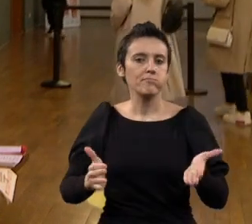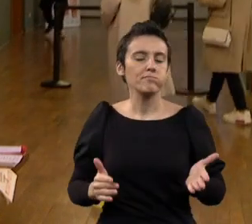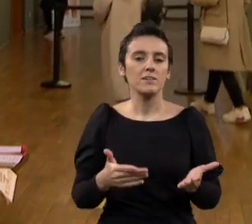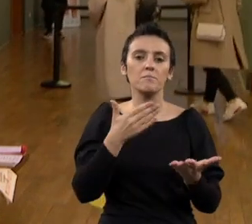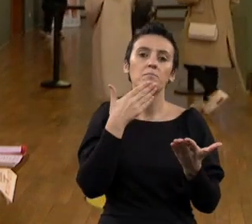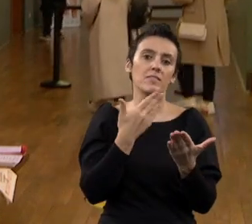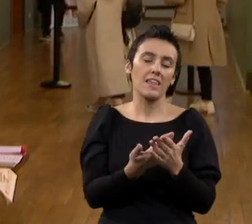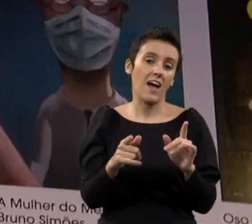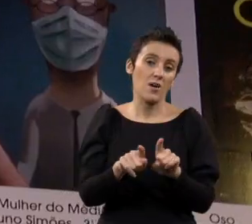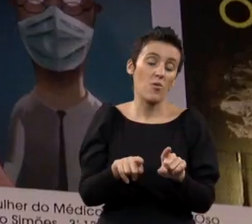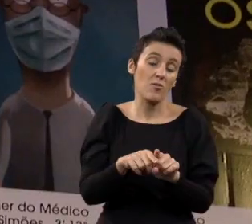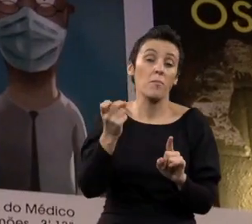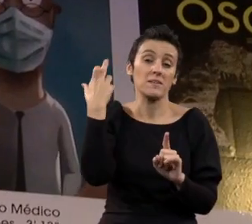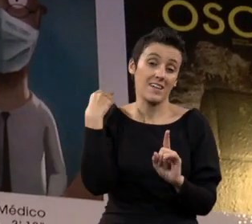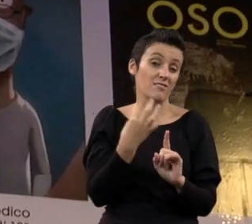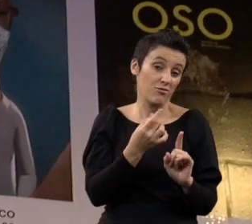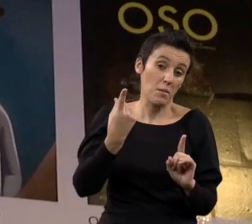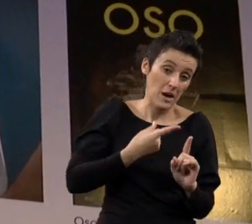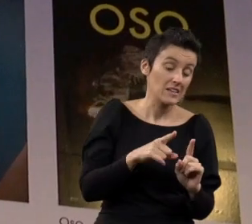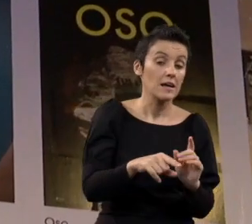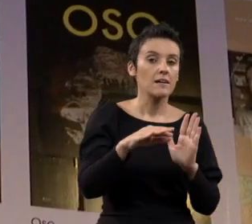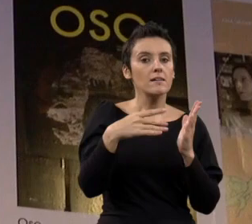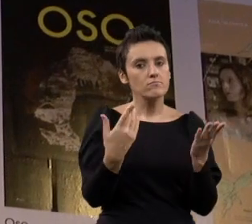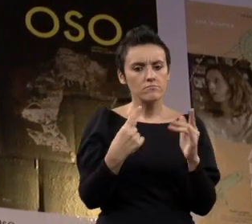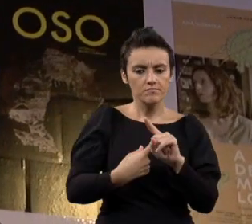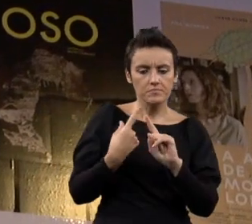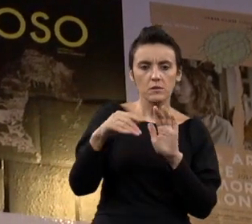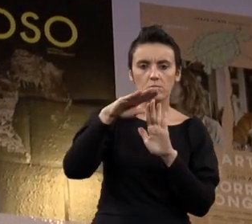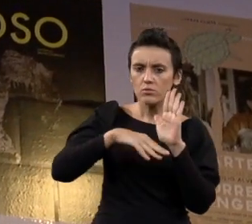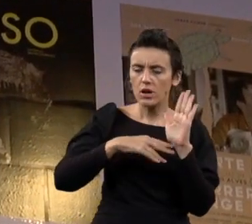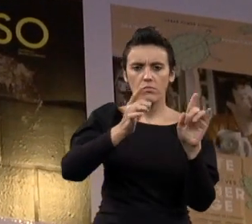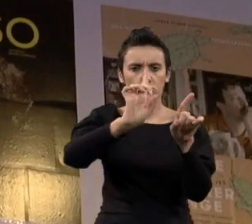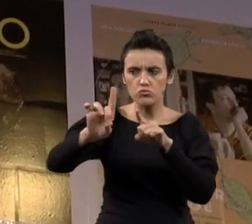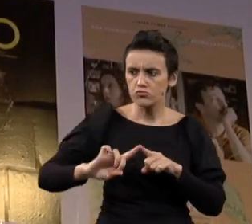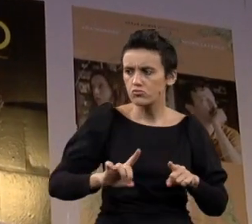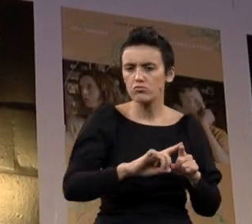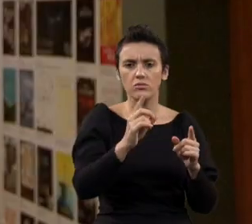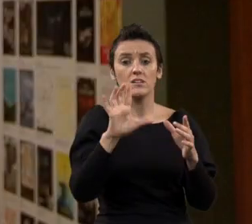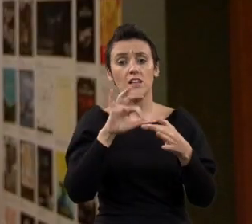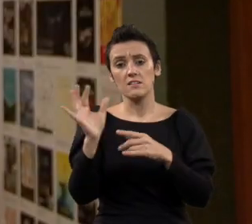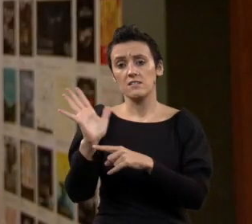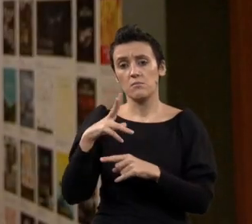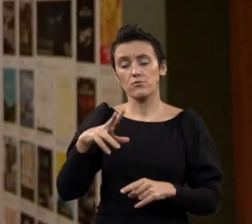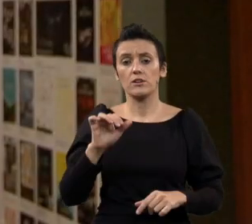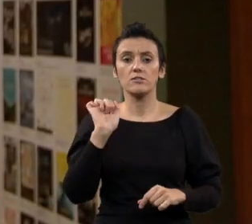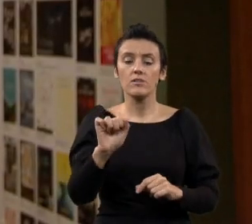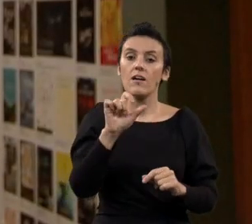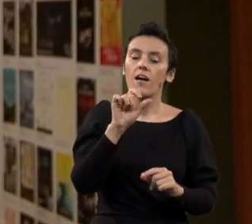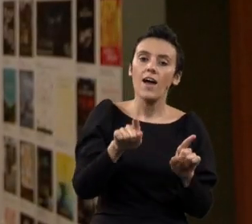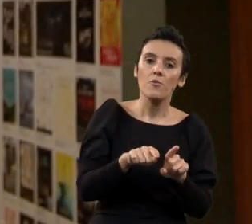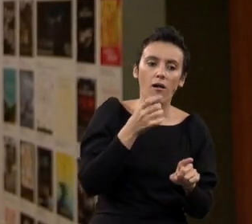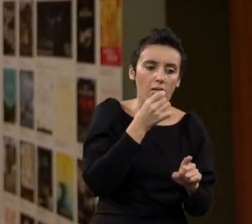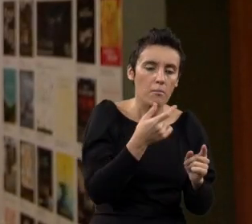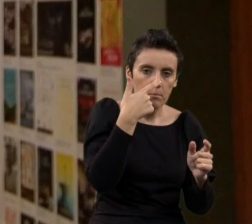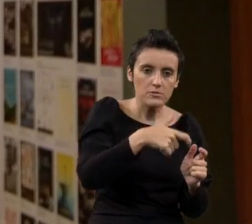passado. Aquilo que conseguimos foi uma programação extremamente diversa dentro daquilo que é o espectro do cinema português, dando muitas oportunidades de conhecer tanto o cinema que é feito